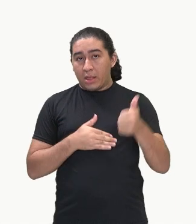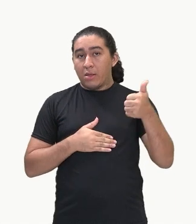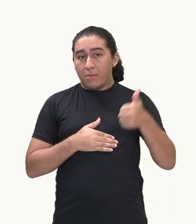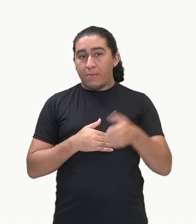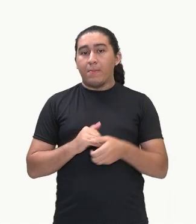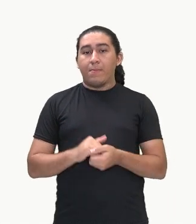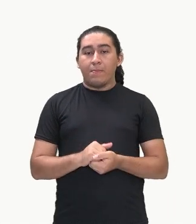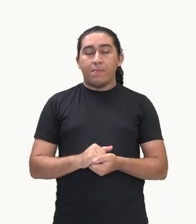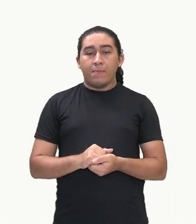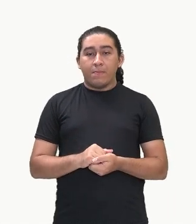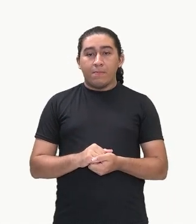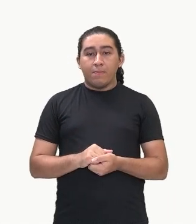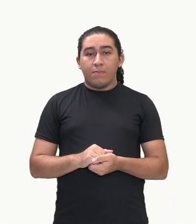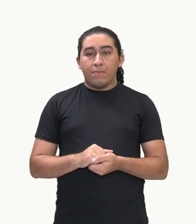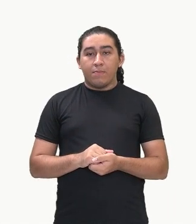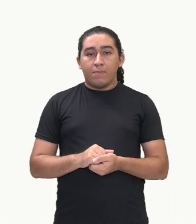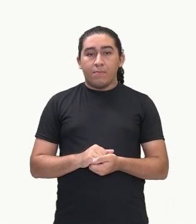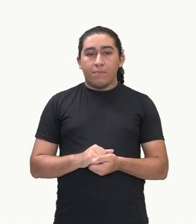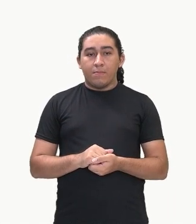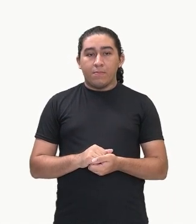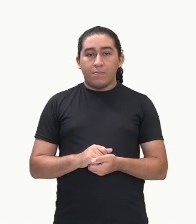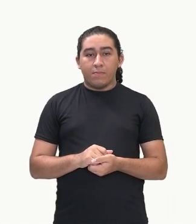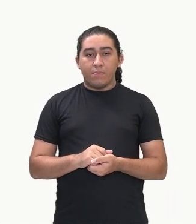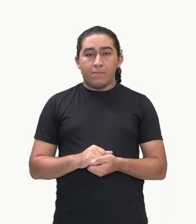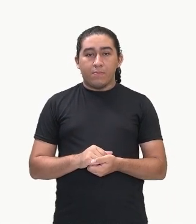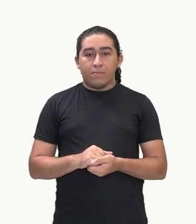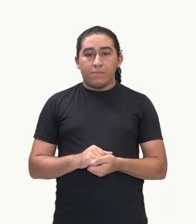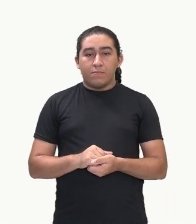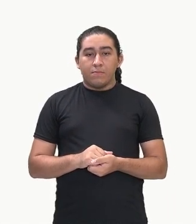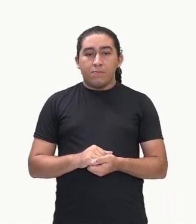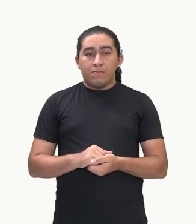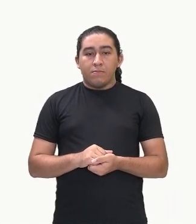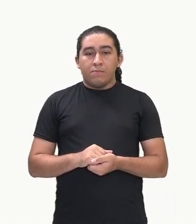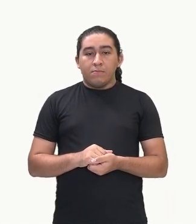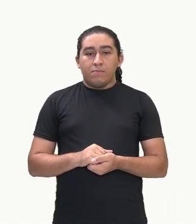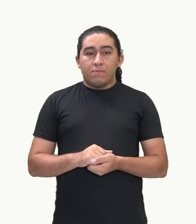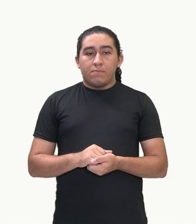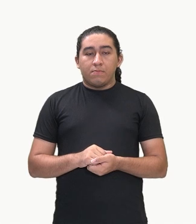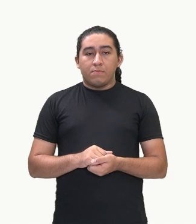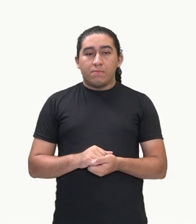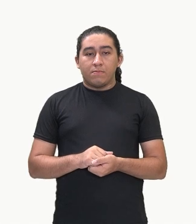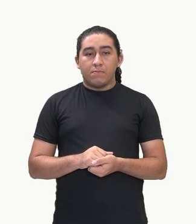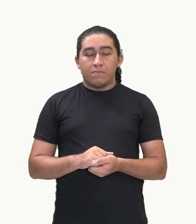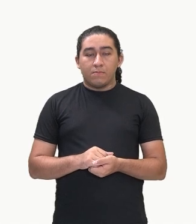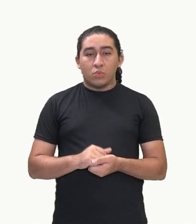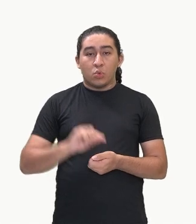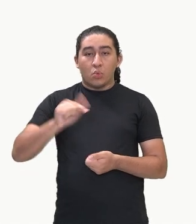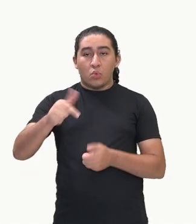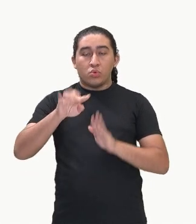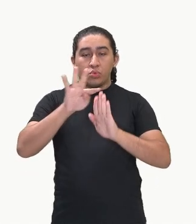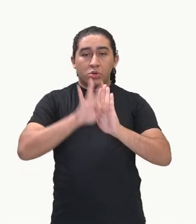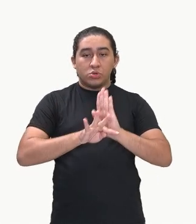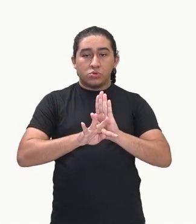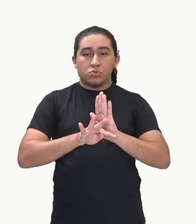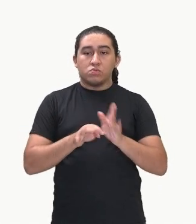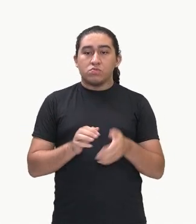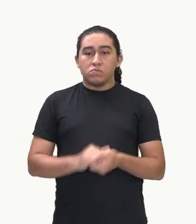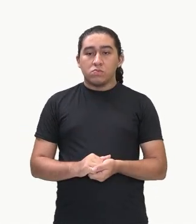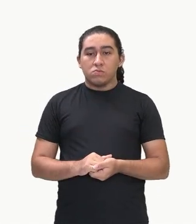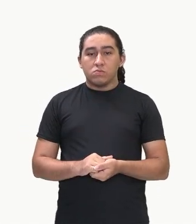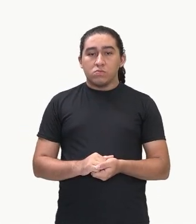uma situação. O próximo texto,